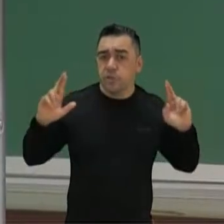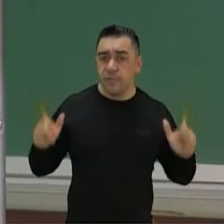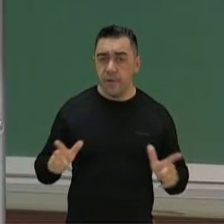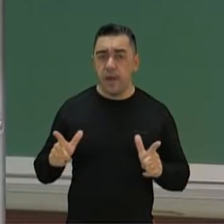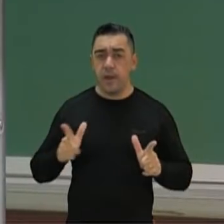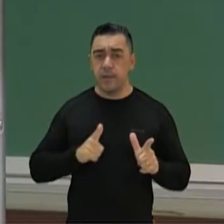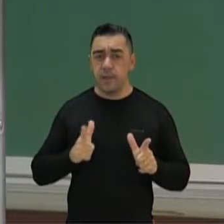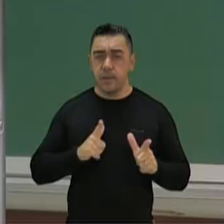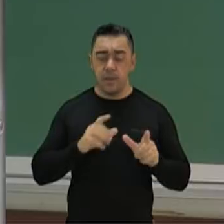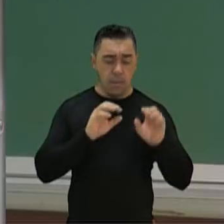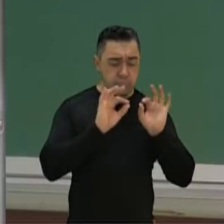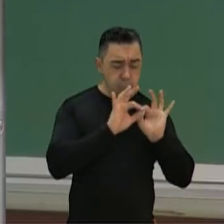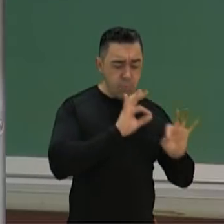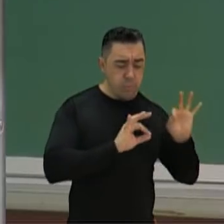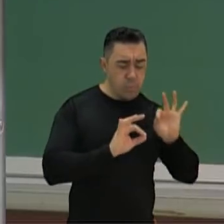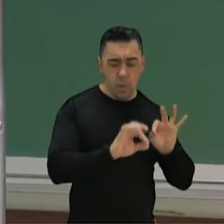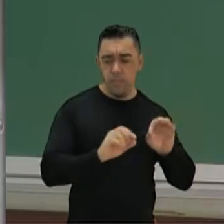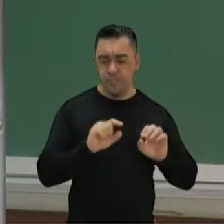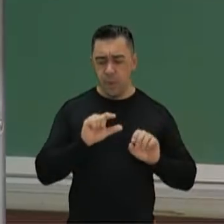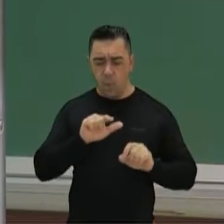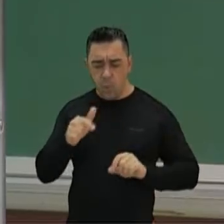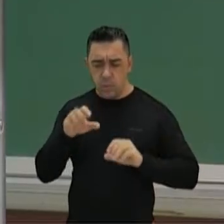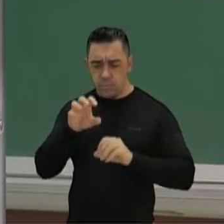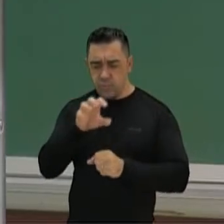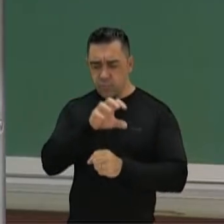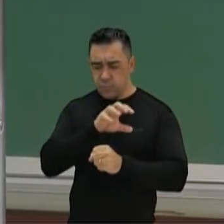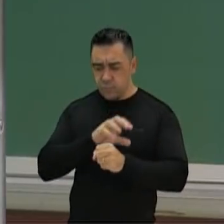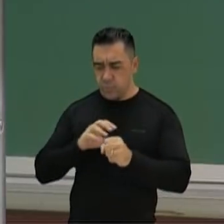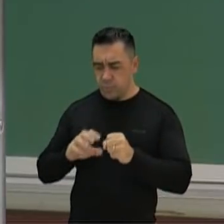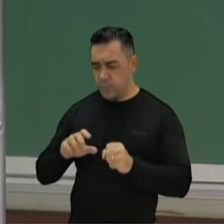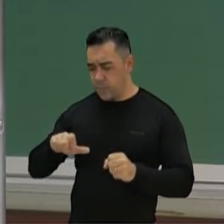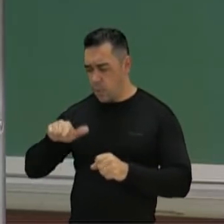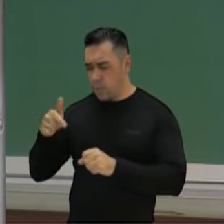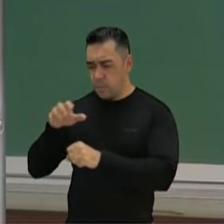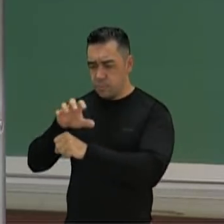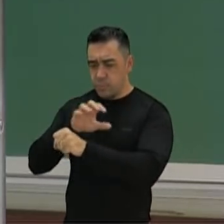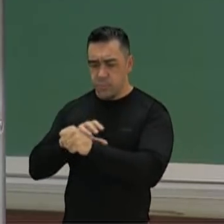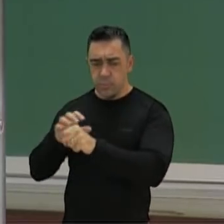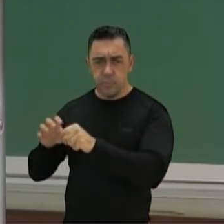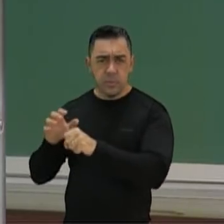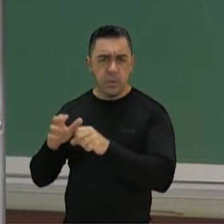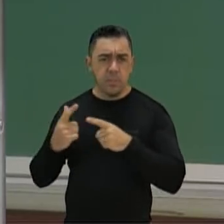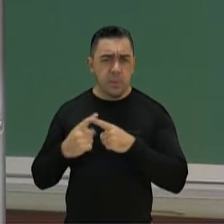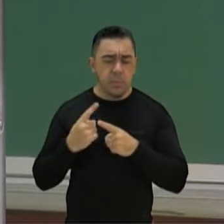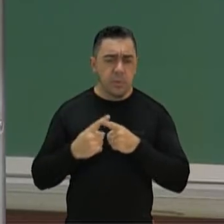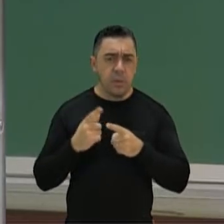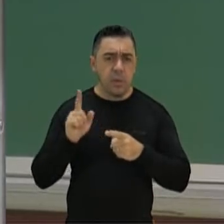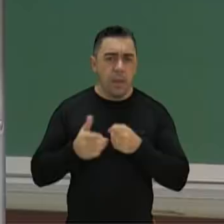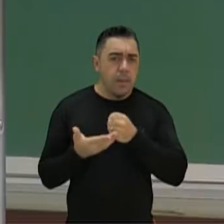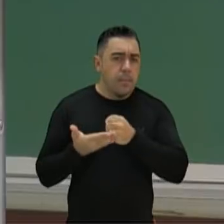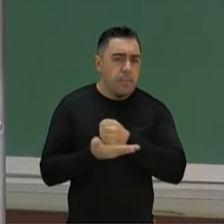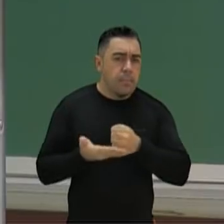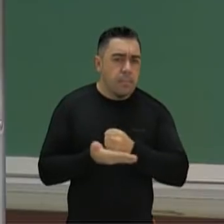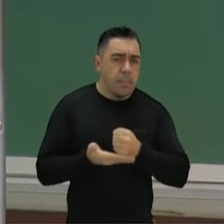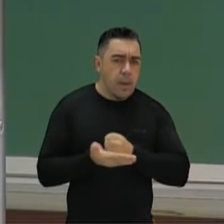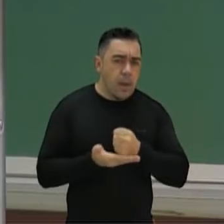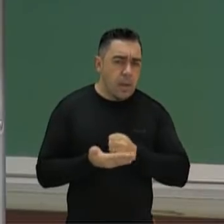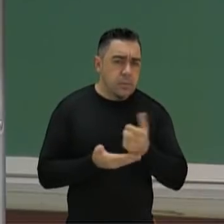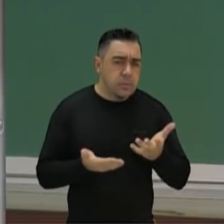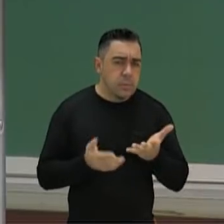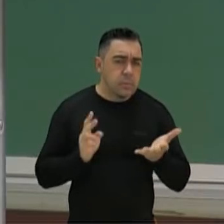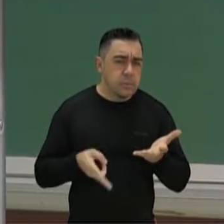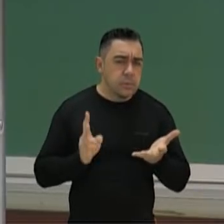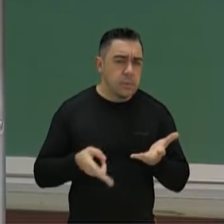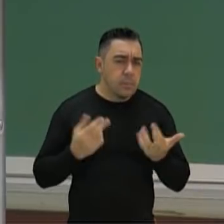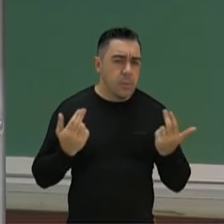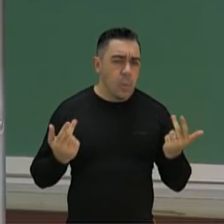estruturas que também são diferentes. Mas por que será que essa estrutura que é básica é sempre a mesma em